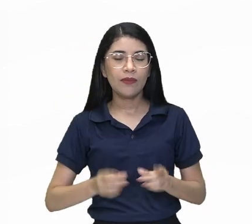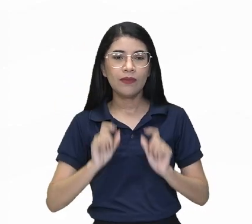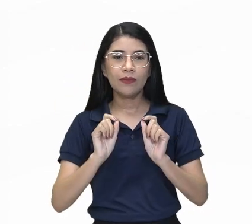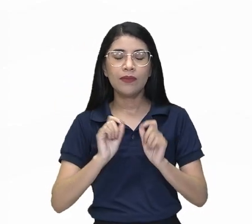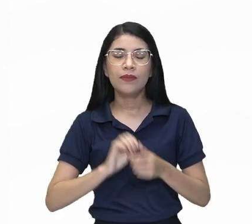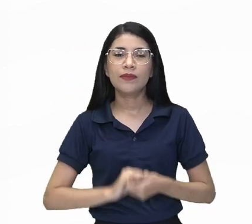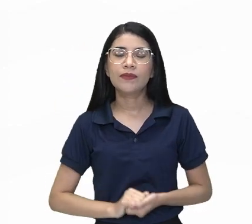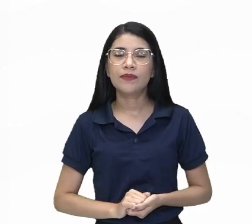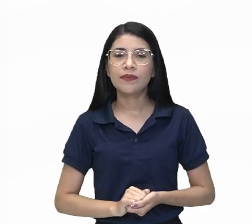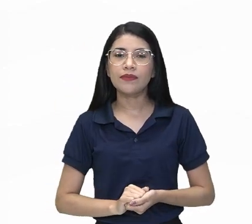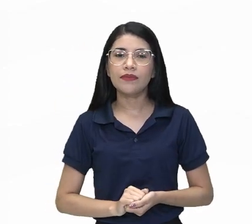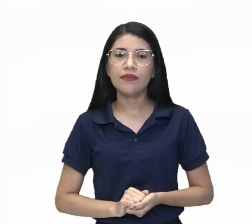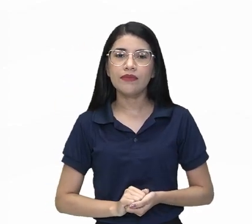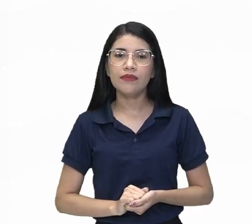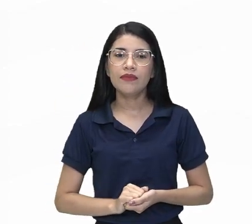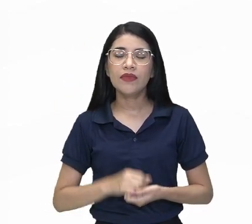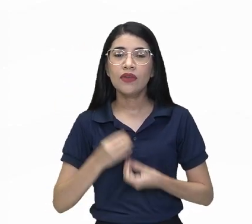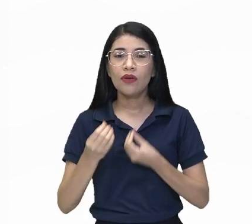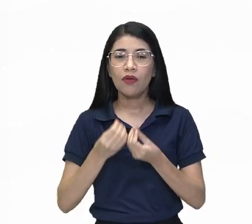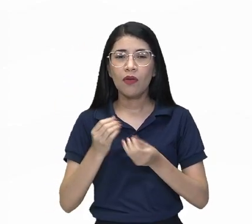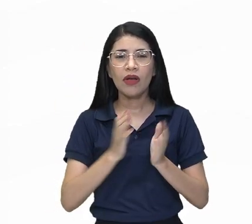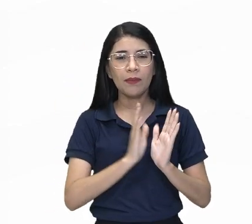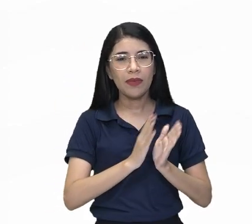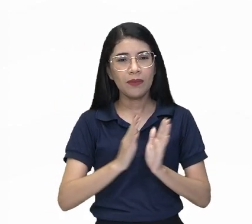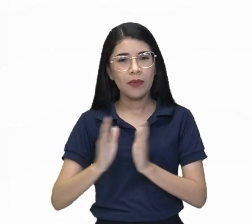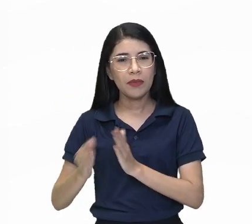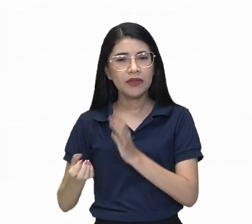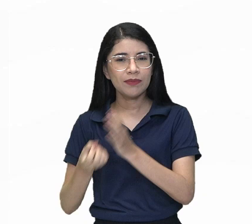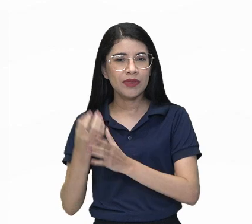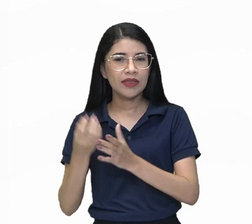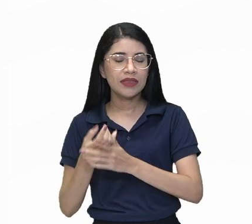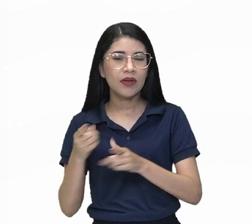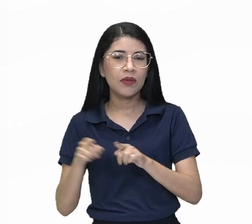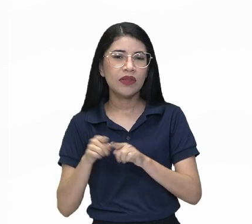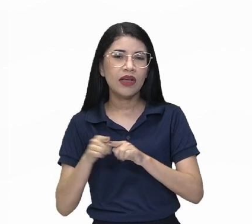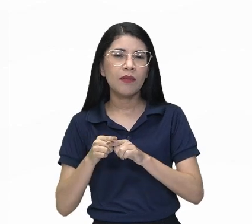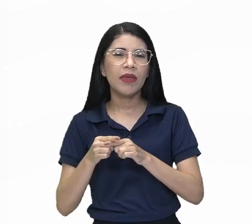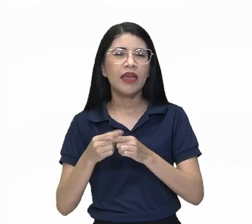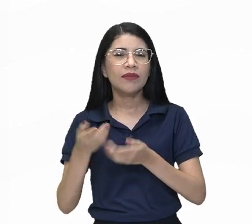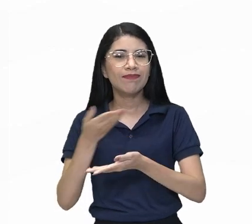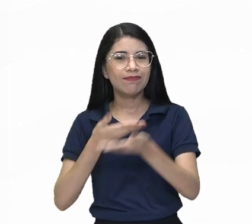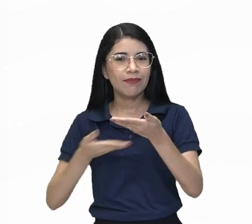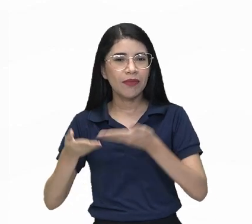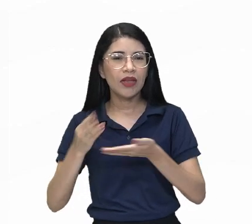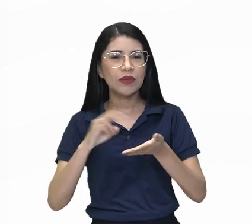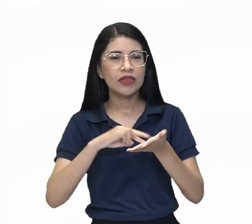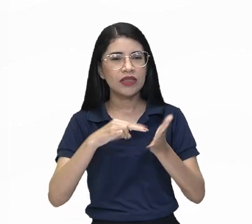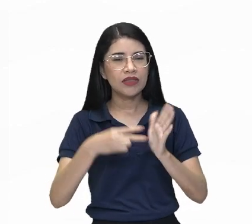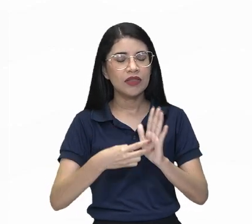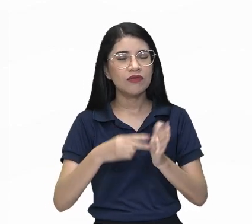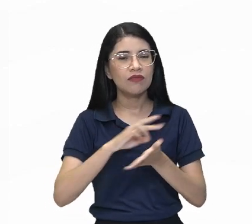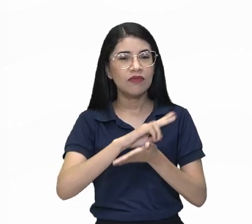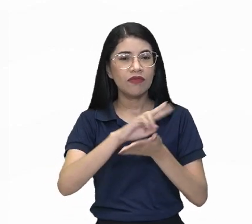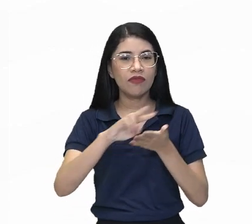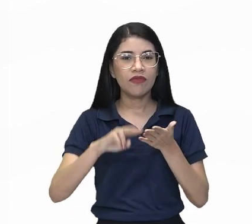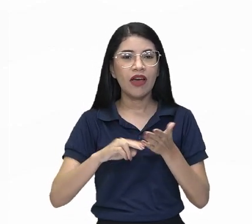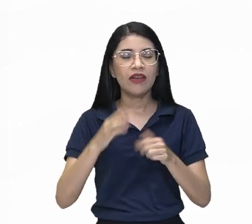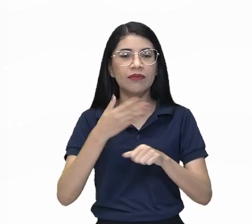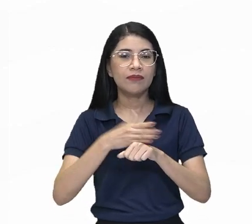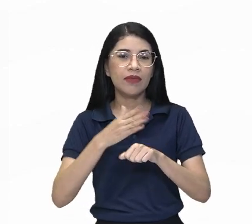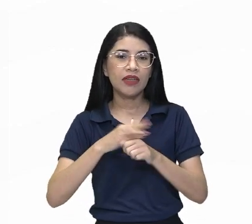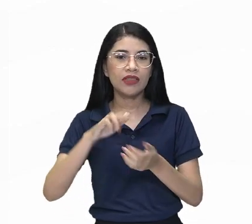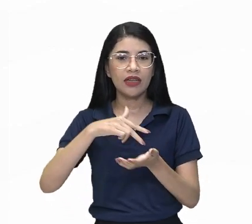nós temos o seguinte: os processos de produção e negociação de sentidos nas práticas da dança e